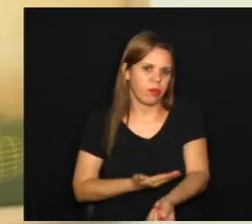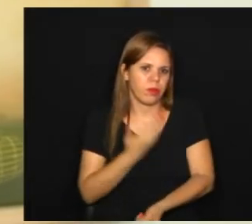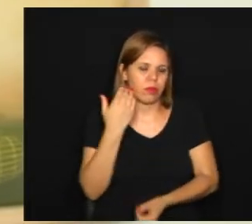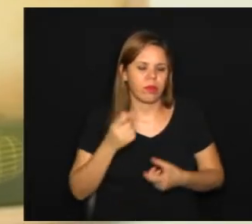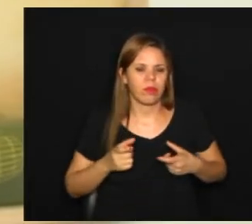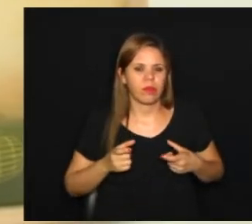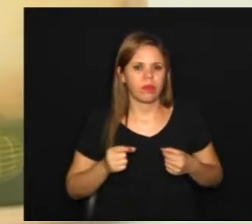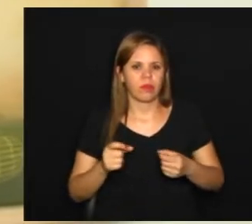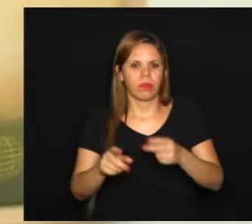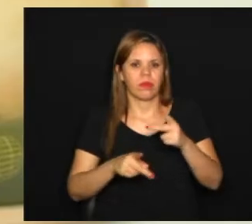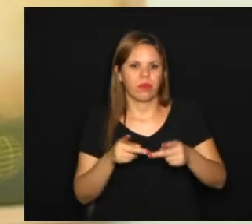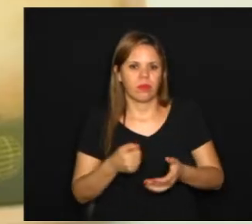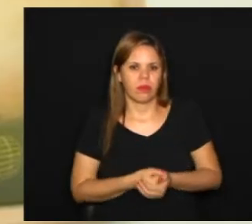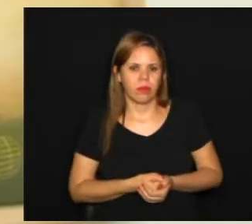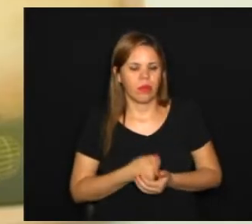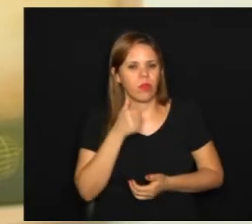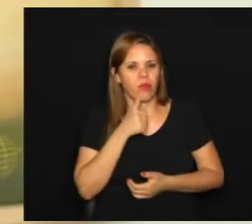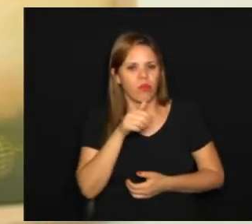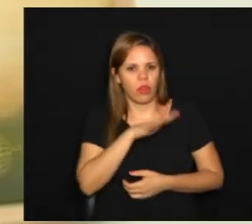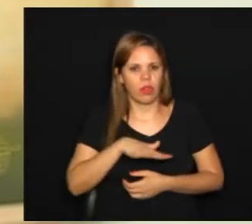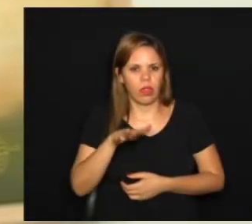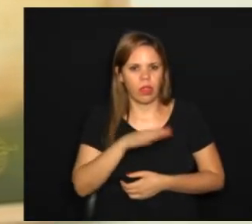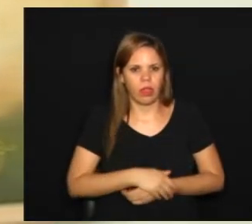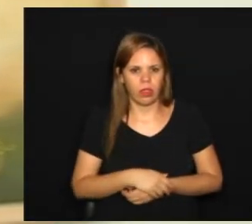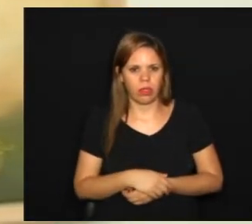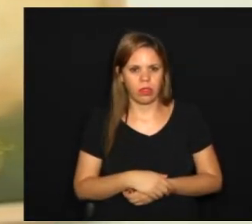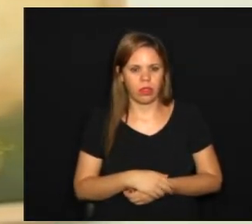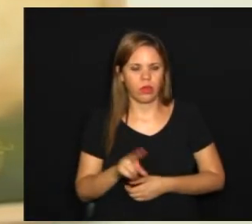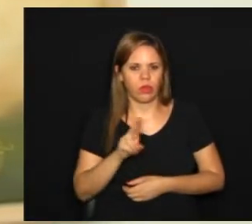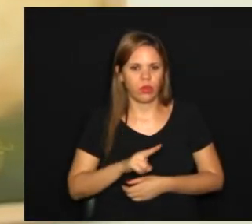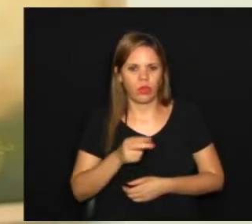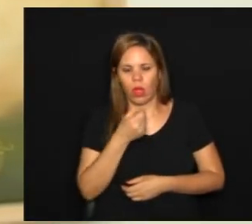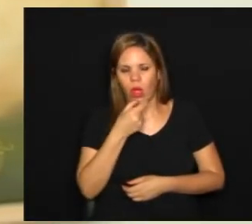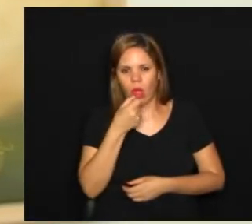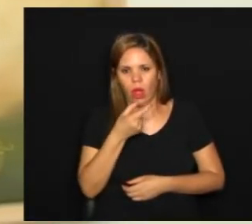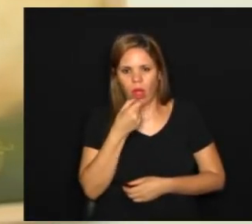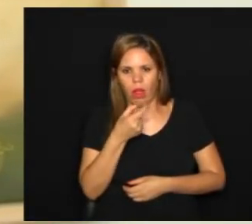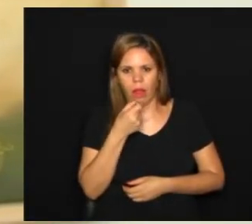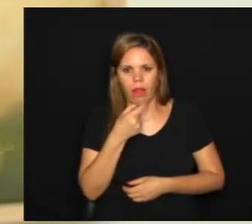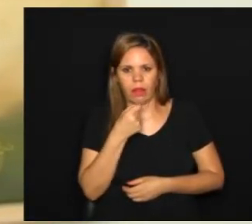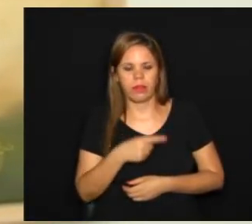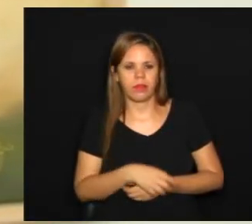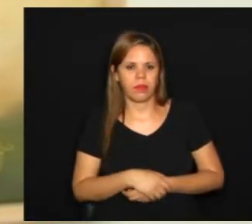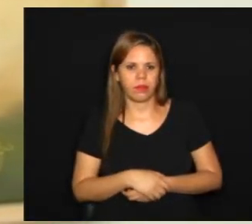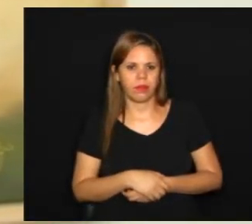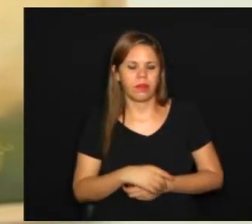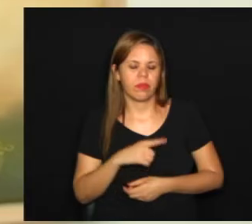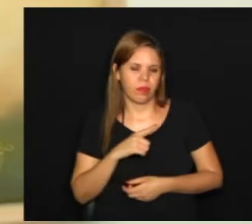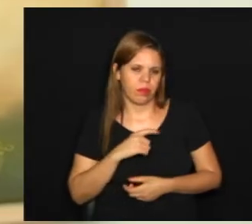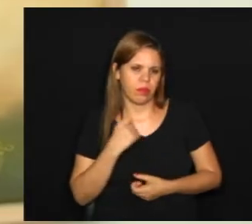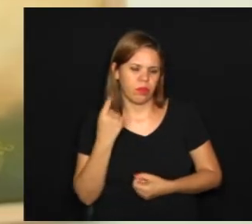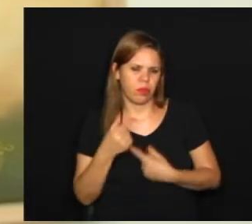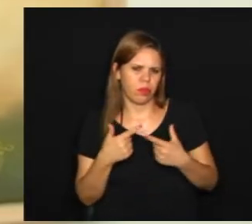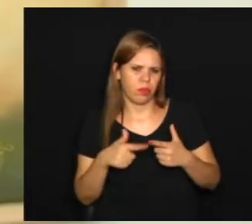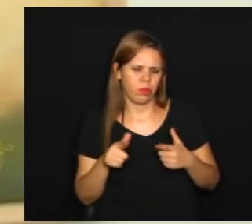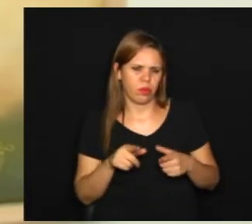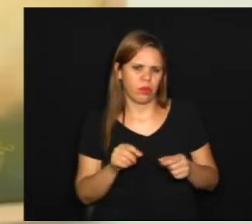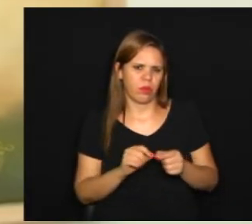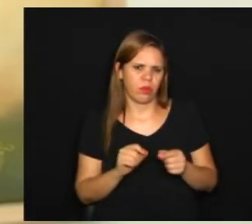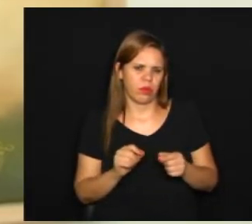trombose? Então, tem alguns pacientes que a gente considera de maior risco, assim. Pacientes com algumas doenças crônicas,